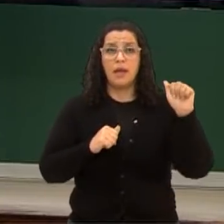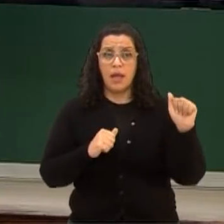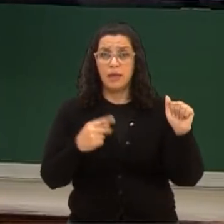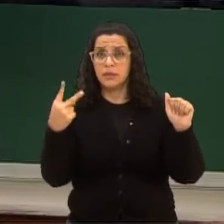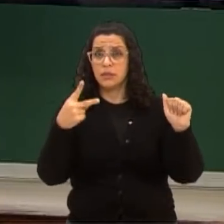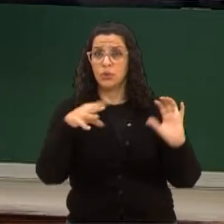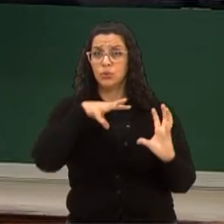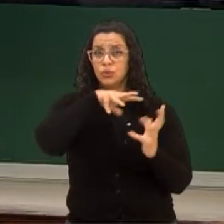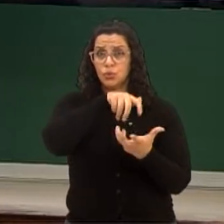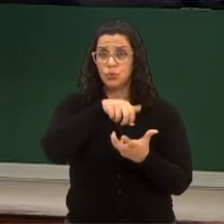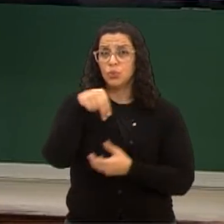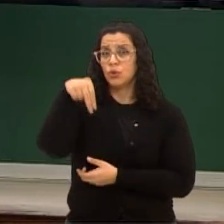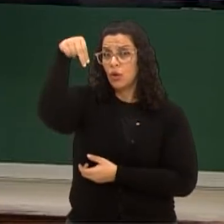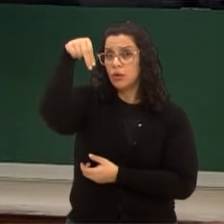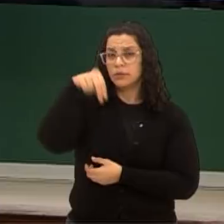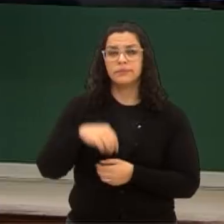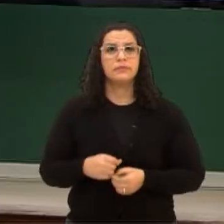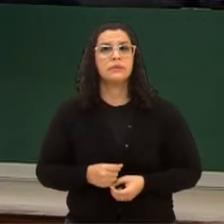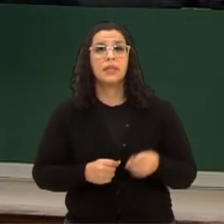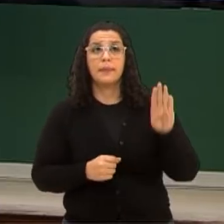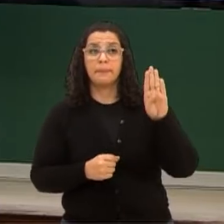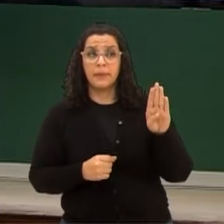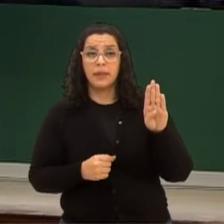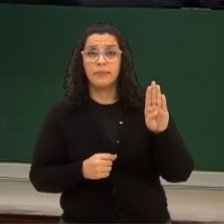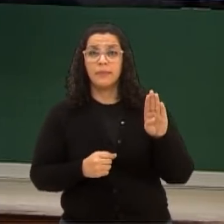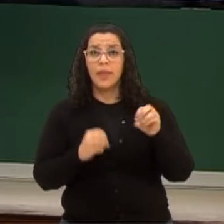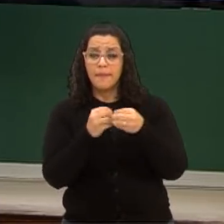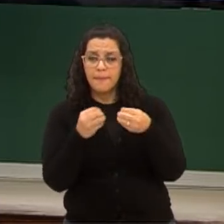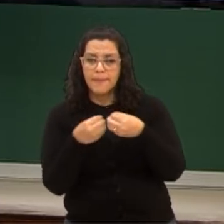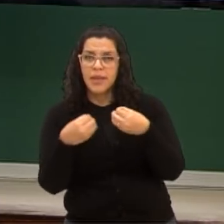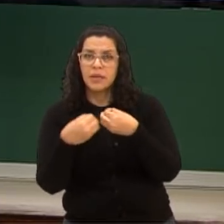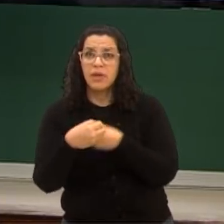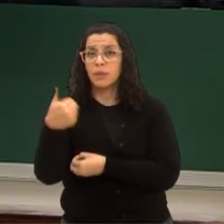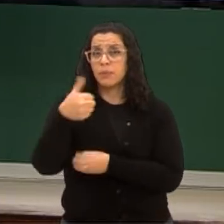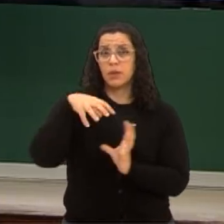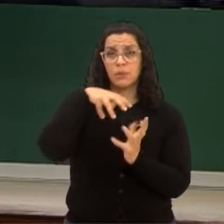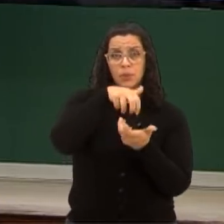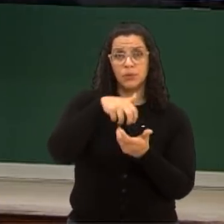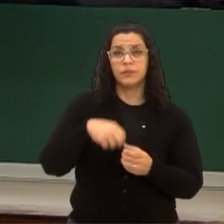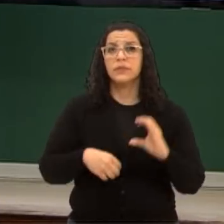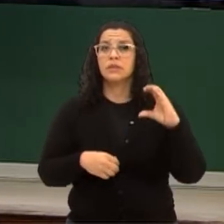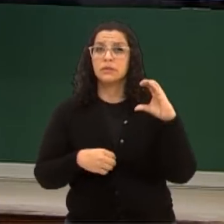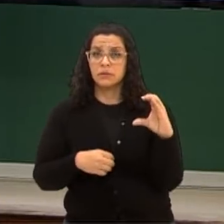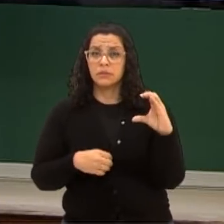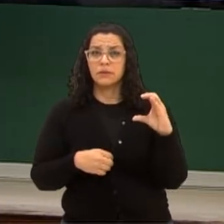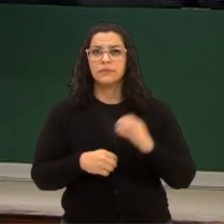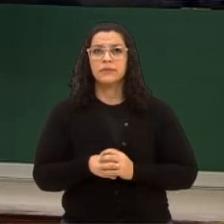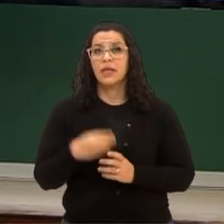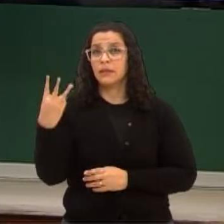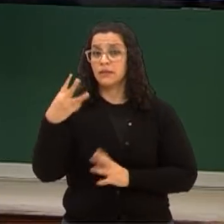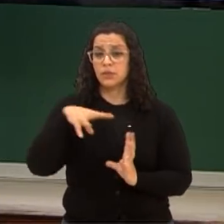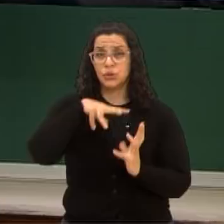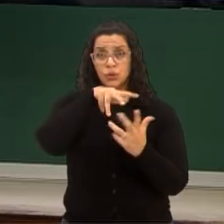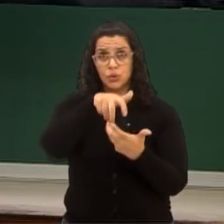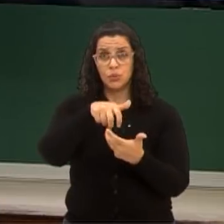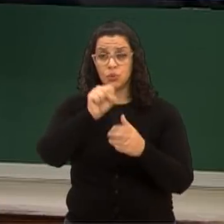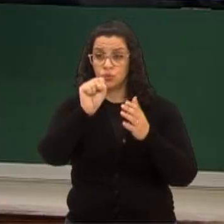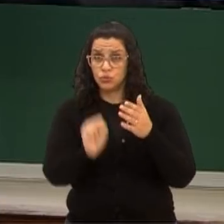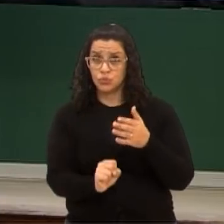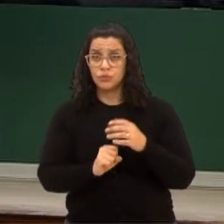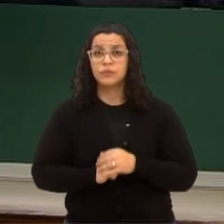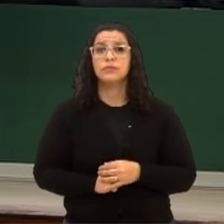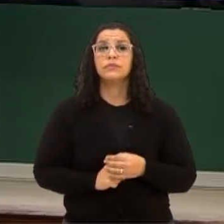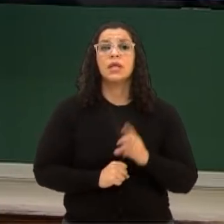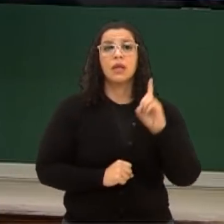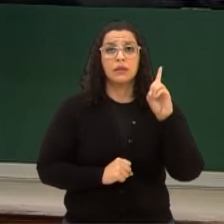A, segundo mundo e norte, na letra B, periférico e primeiro mundo, na letra C, terceiro mundo e sul,